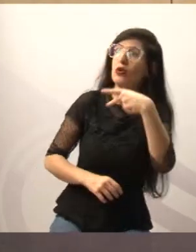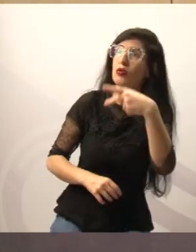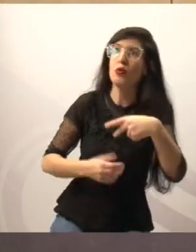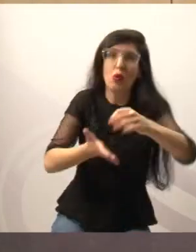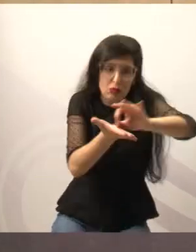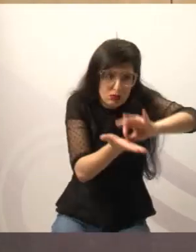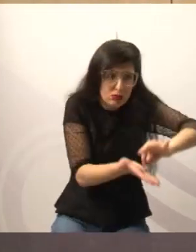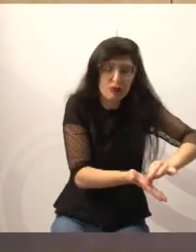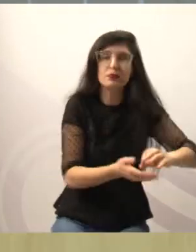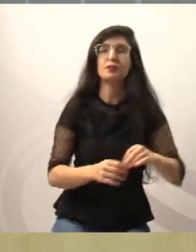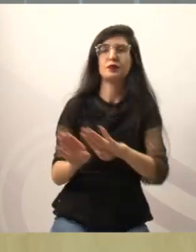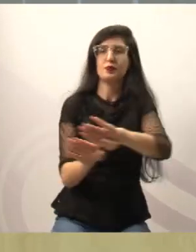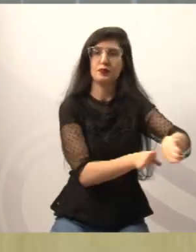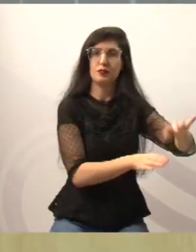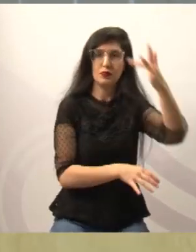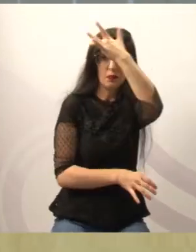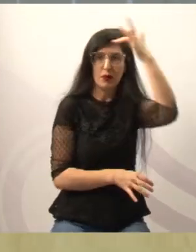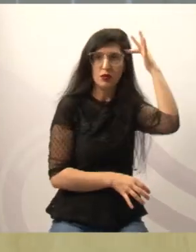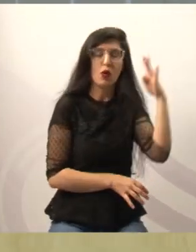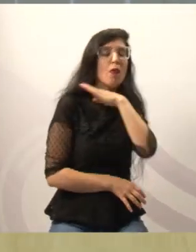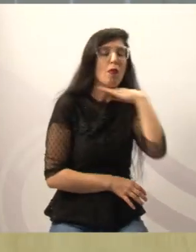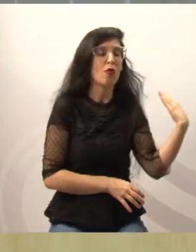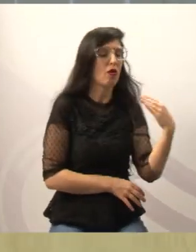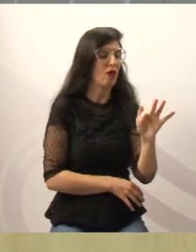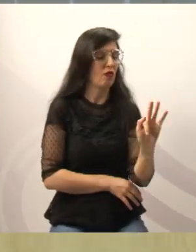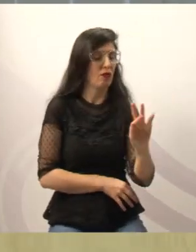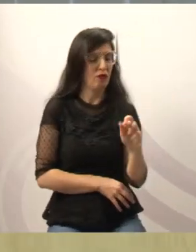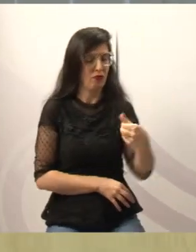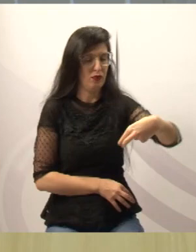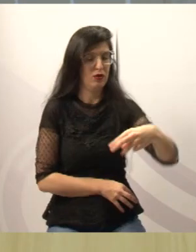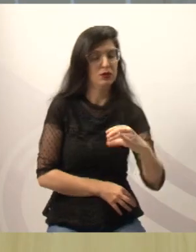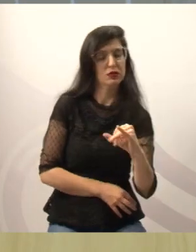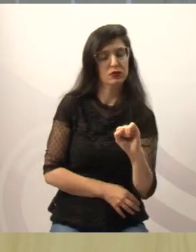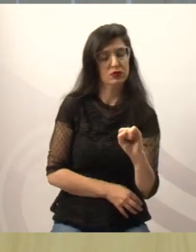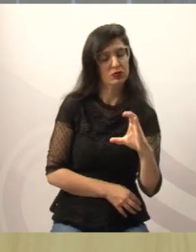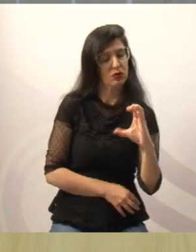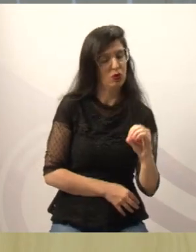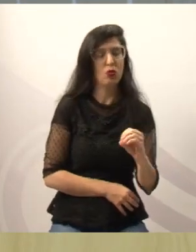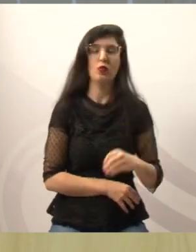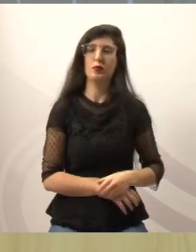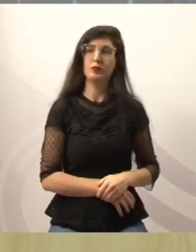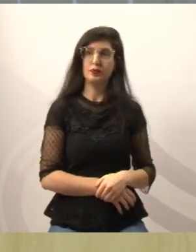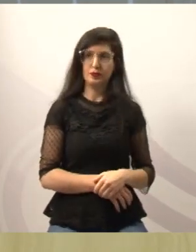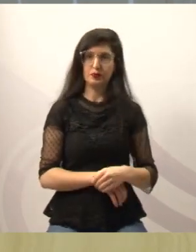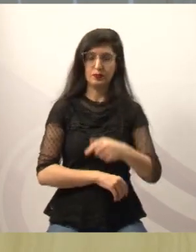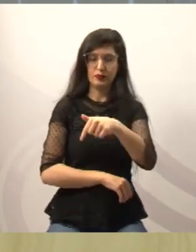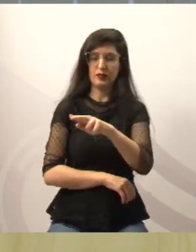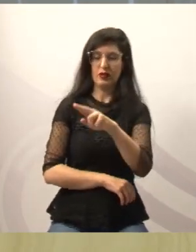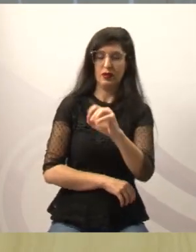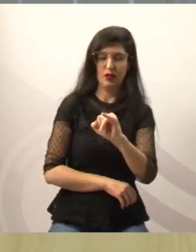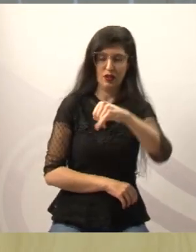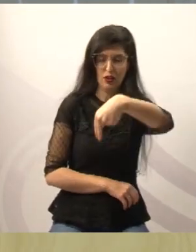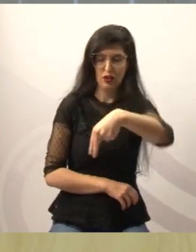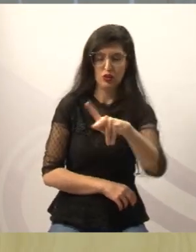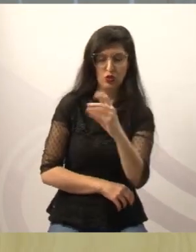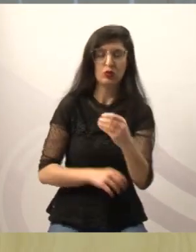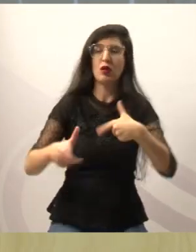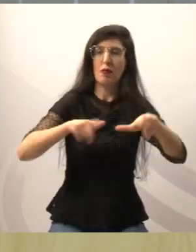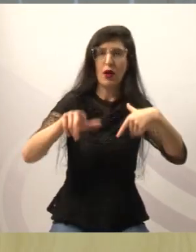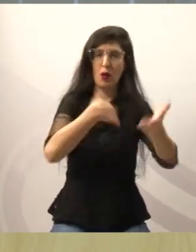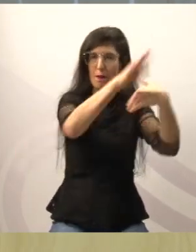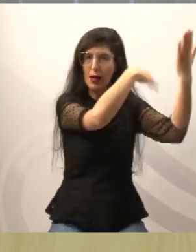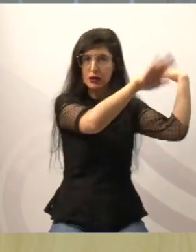Votos de pesar de Francisco Martinez Moreno, o Quinho da Feira, formulado